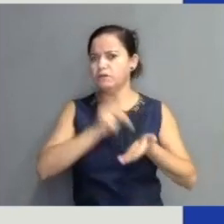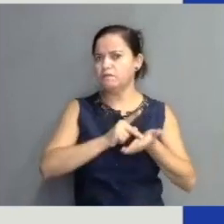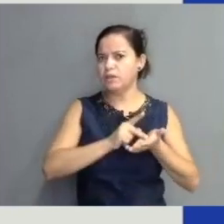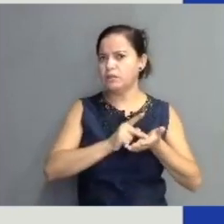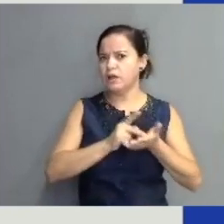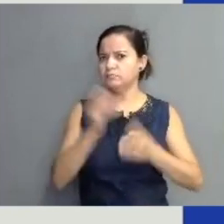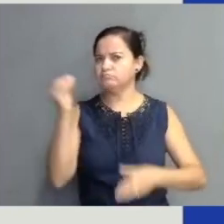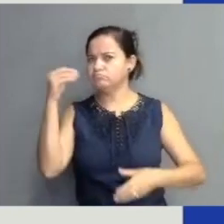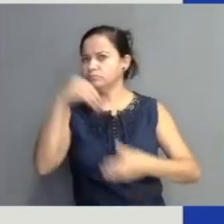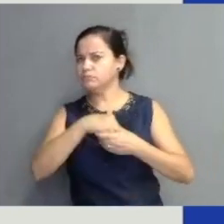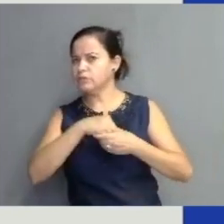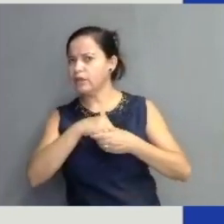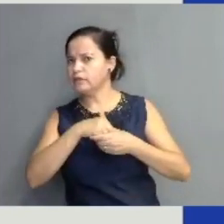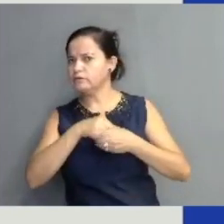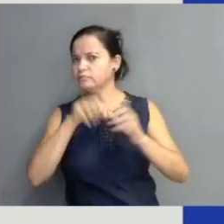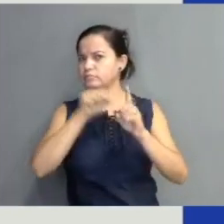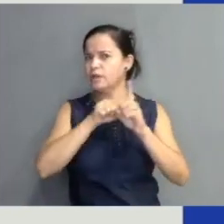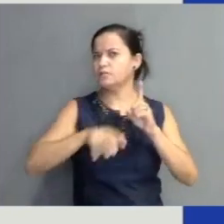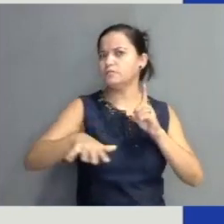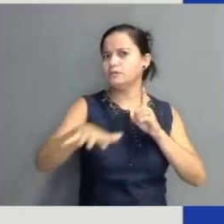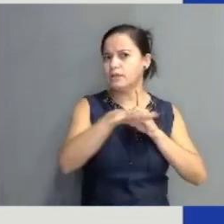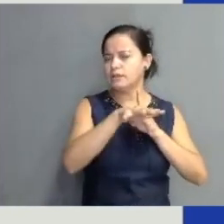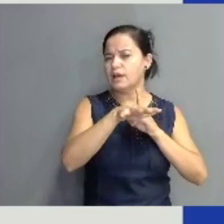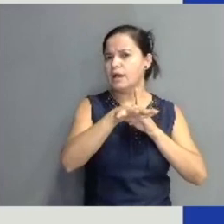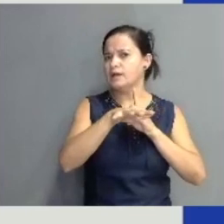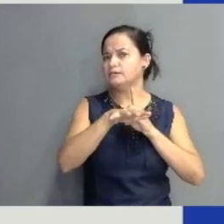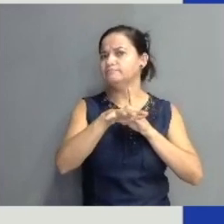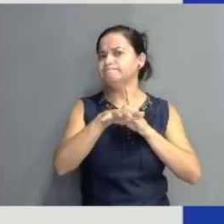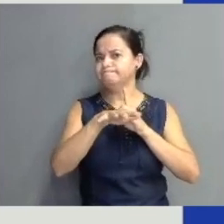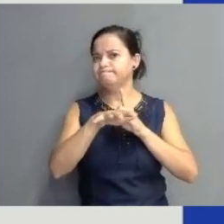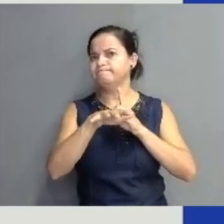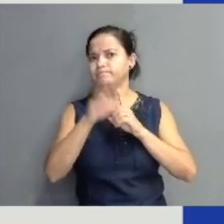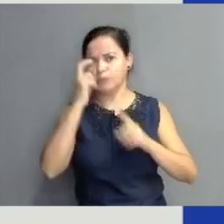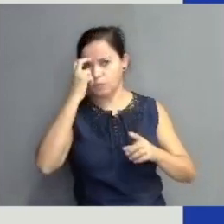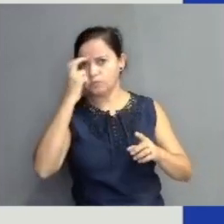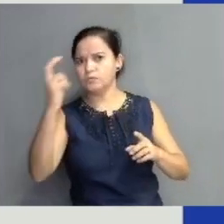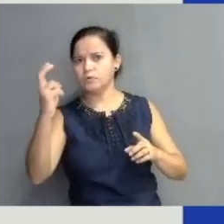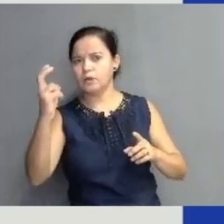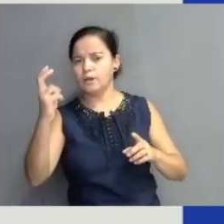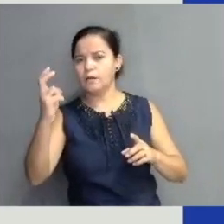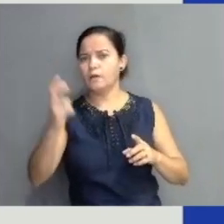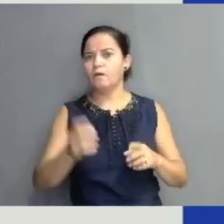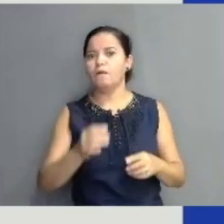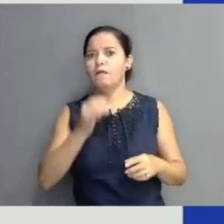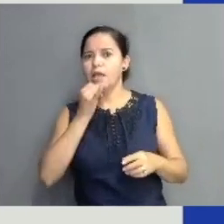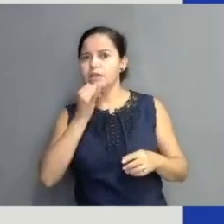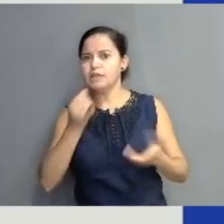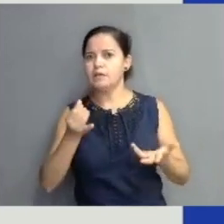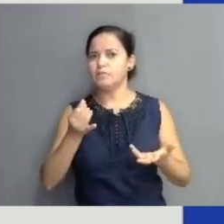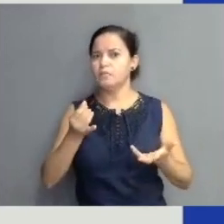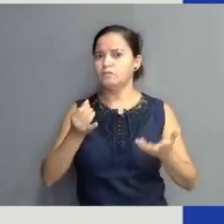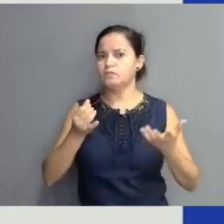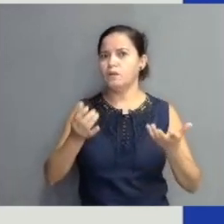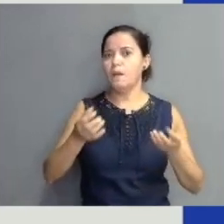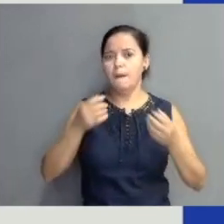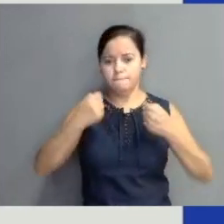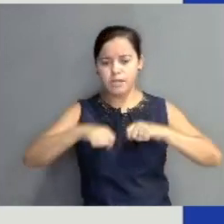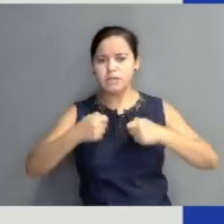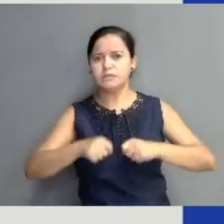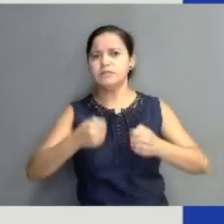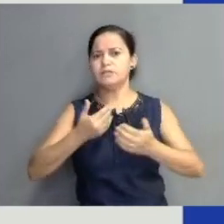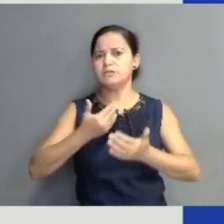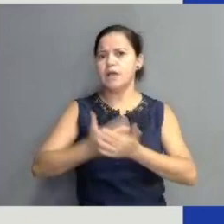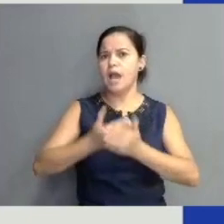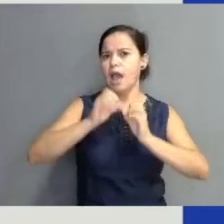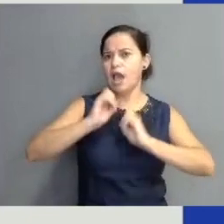de um certo espaço sociocultural. Assim, quando afirmamos que o investimento em educação é necessário para o desenvolvimento de um